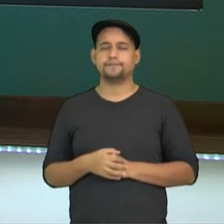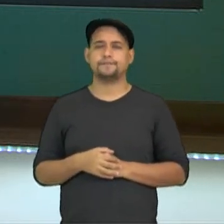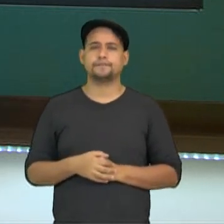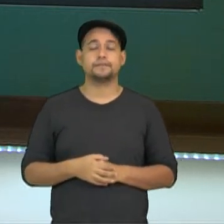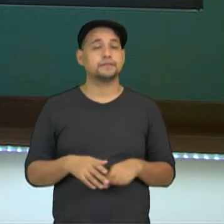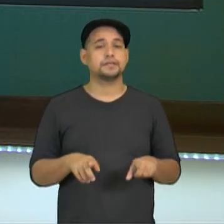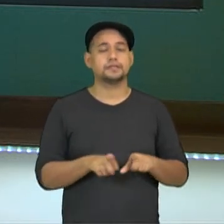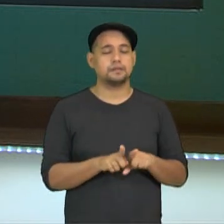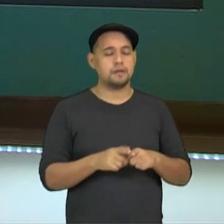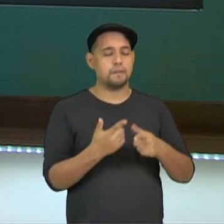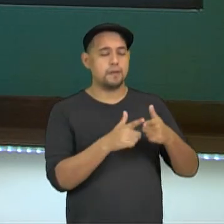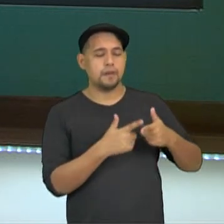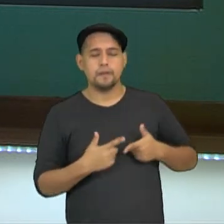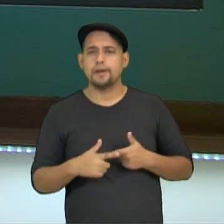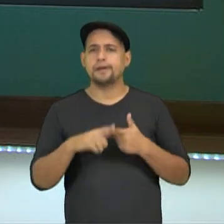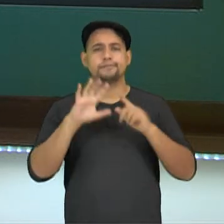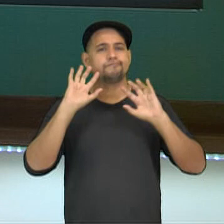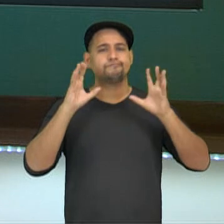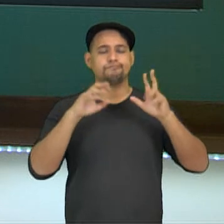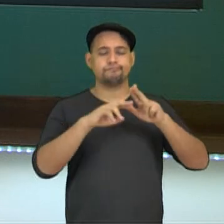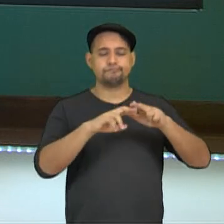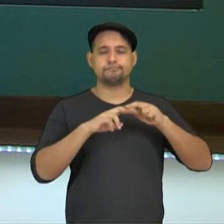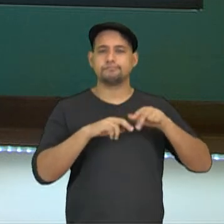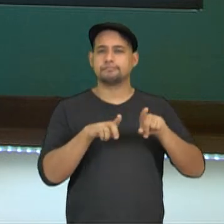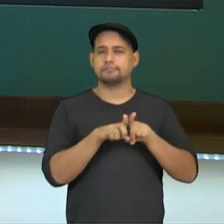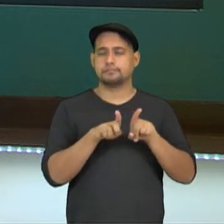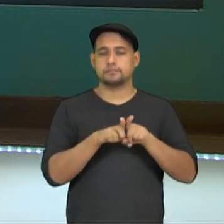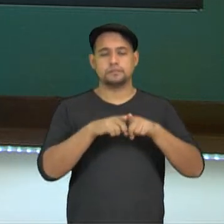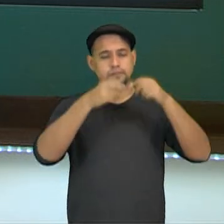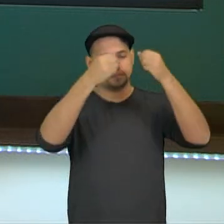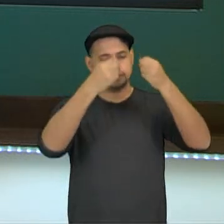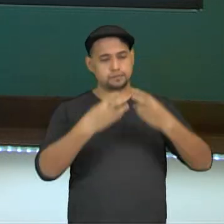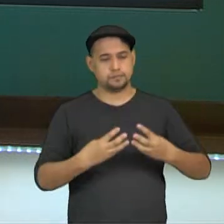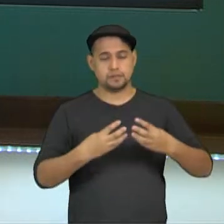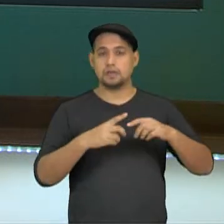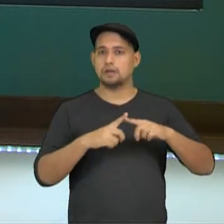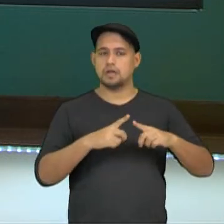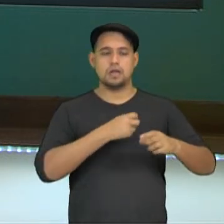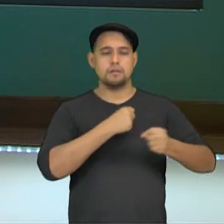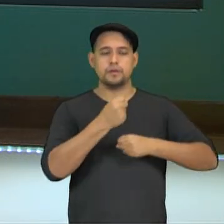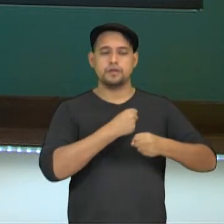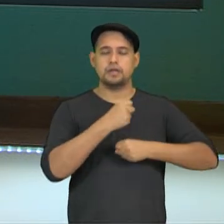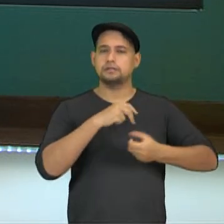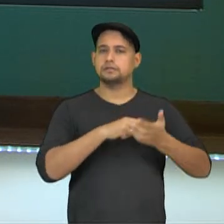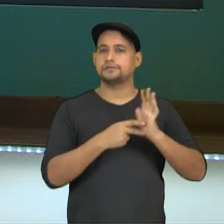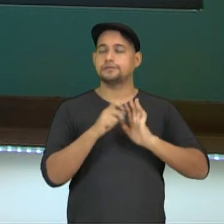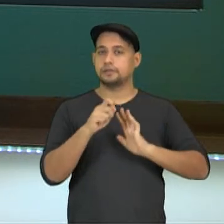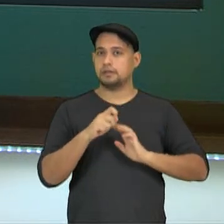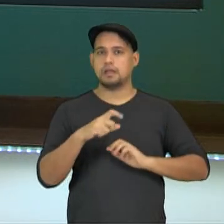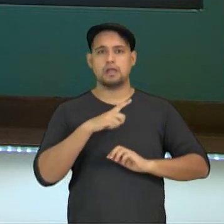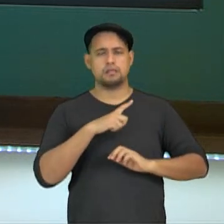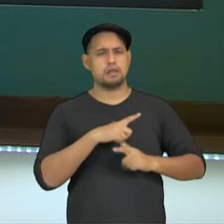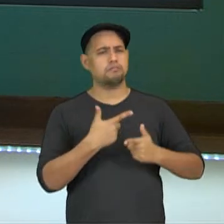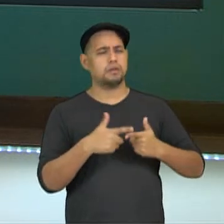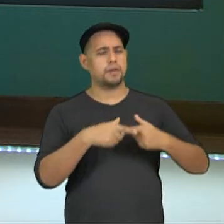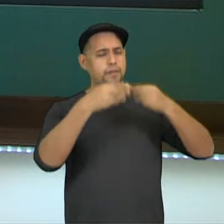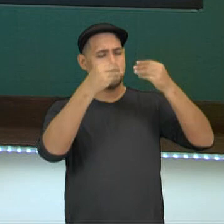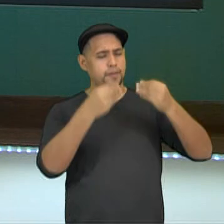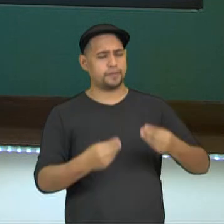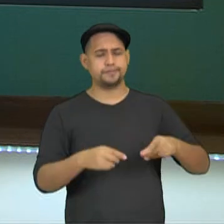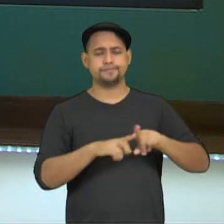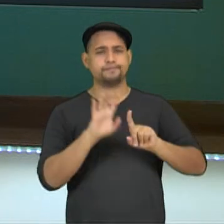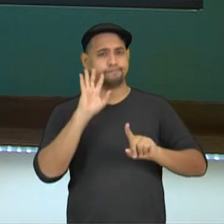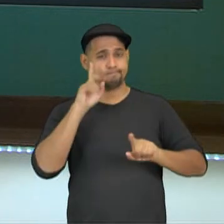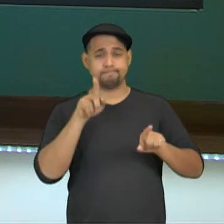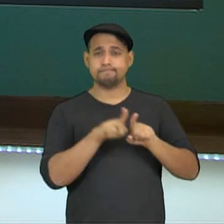E problematiza as causas e consequências com argumentos. Então a reportagem ela traz uma problematização do